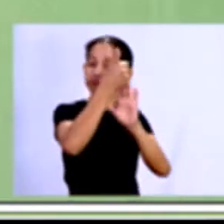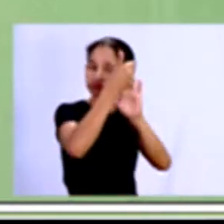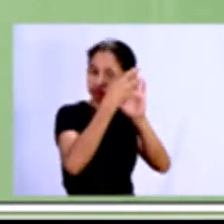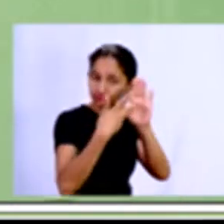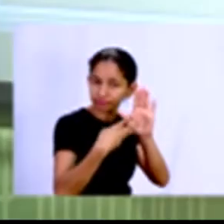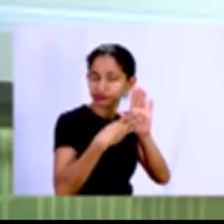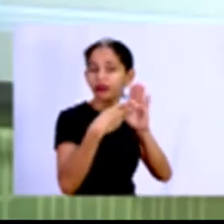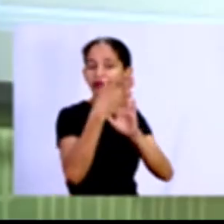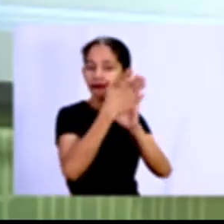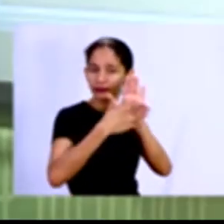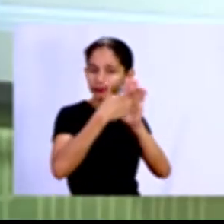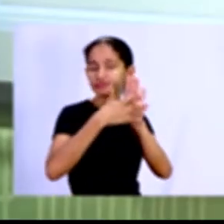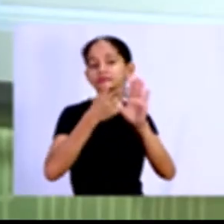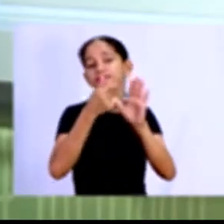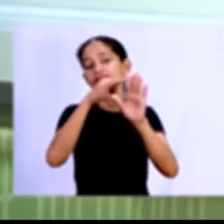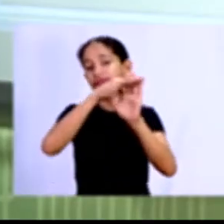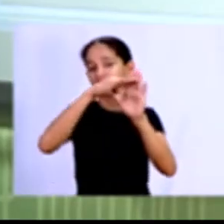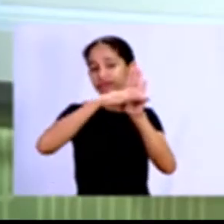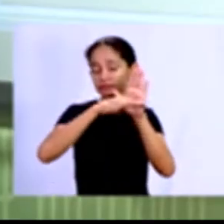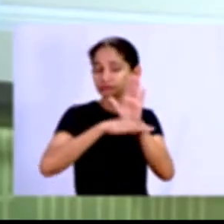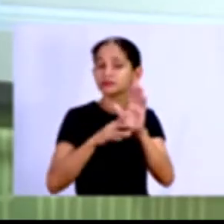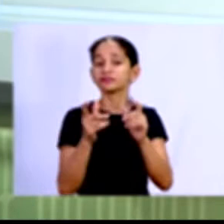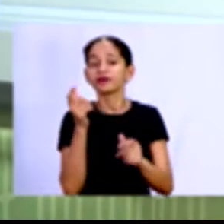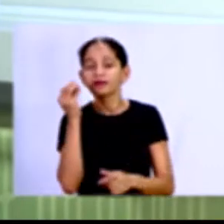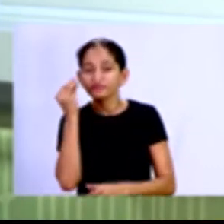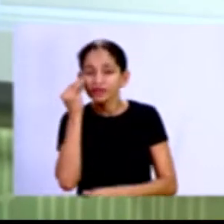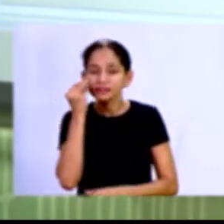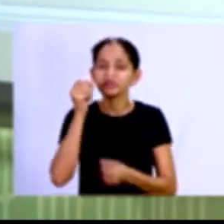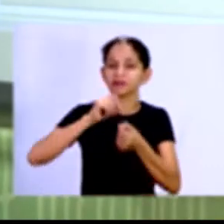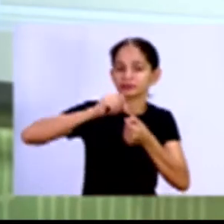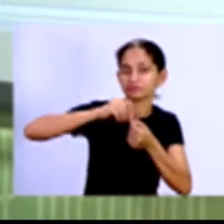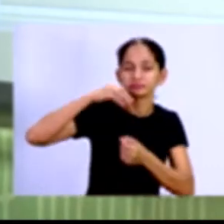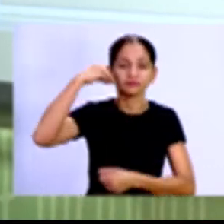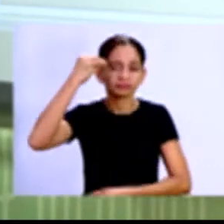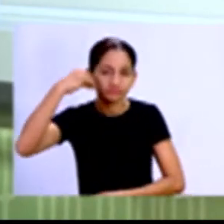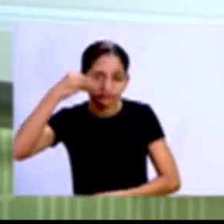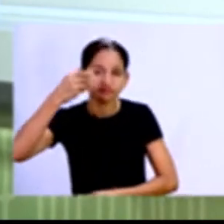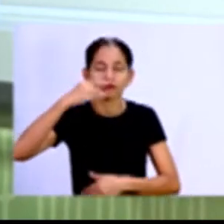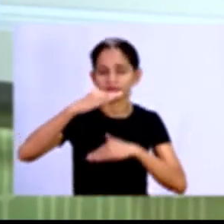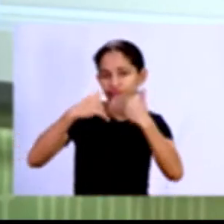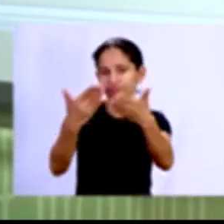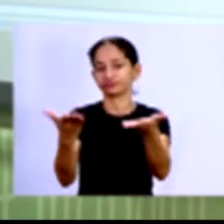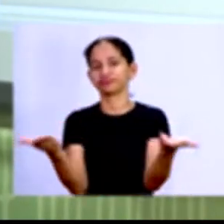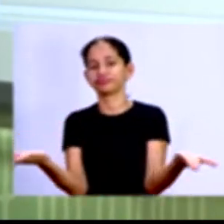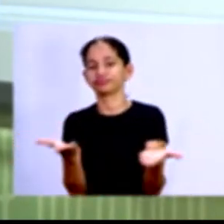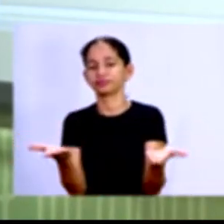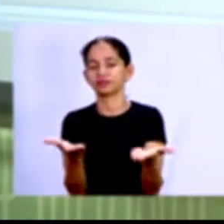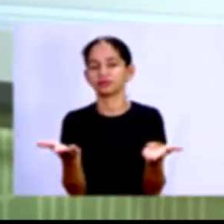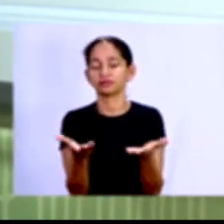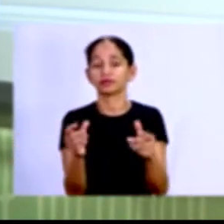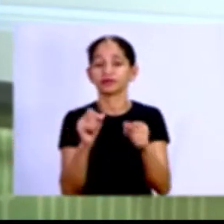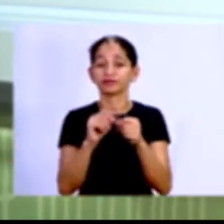habilidades que você vai adquirindo e construindo com o passar do tempo. Mas toda essa